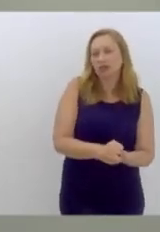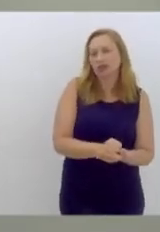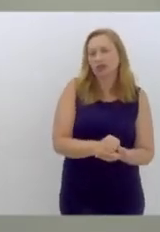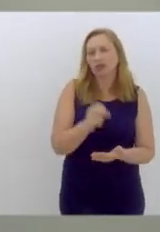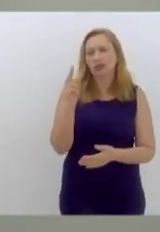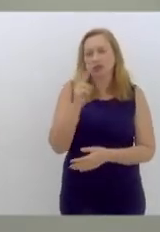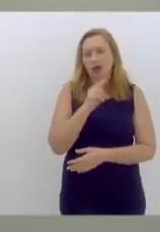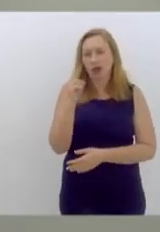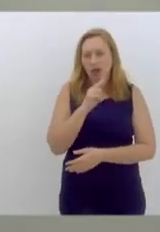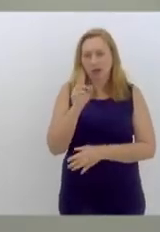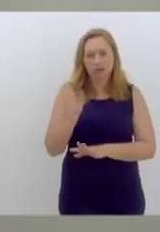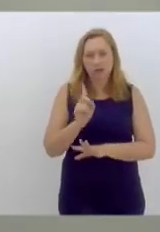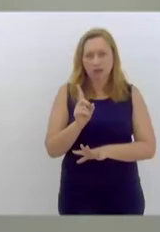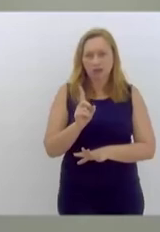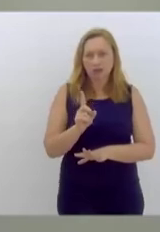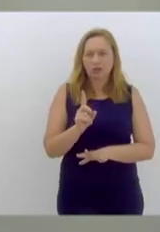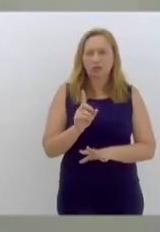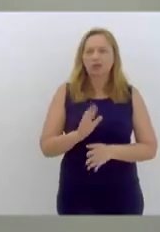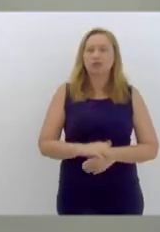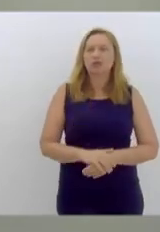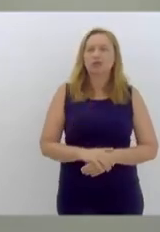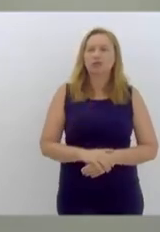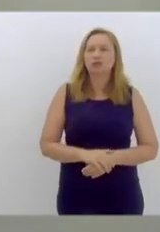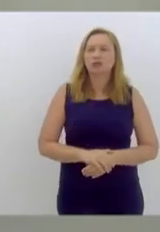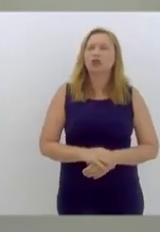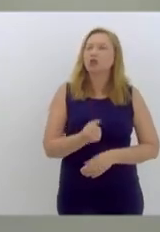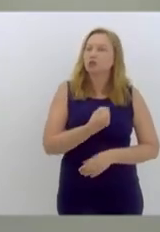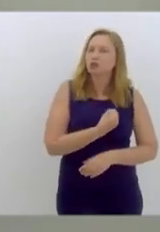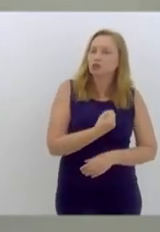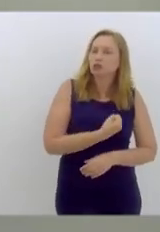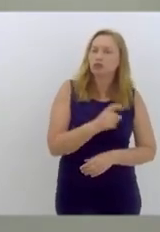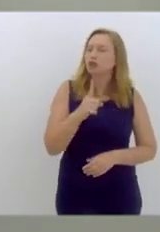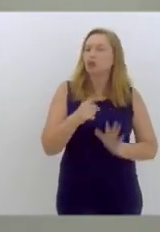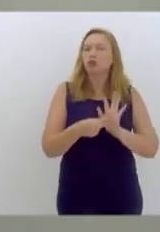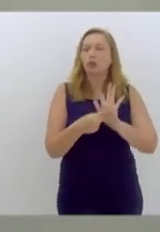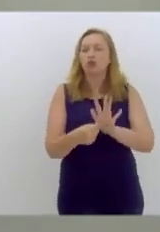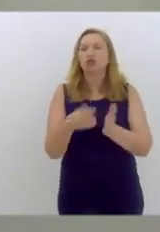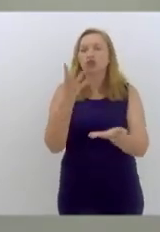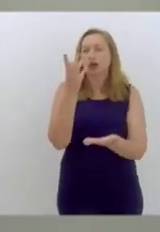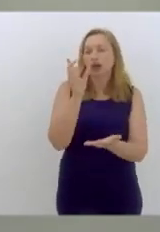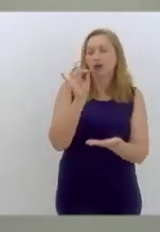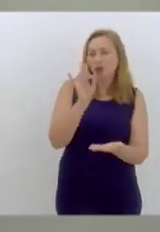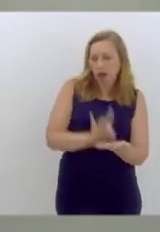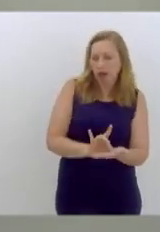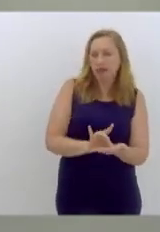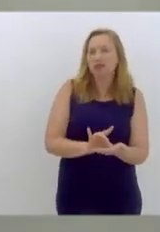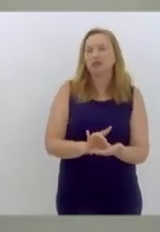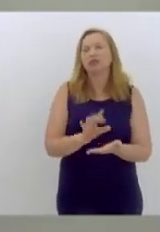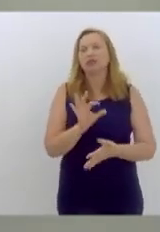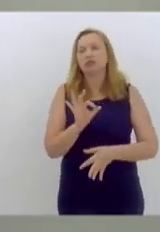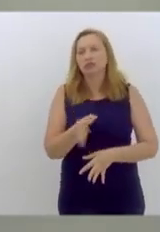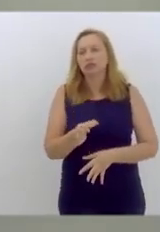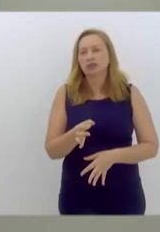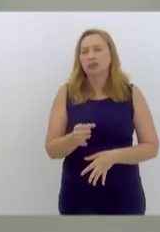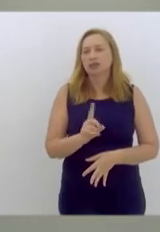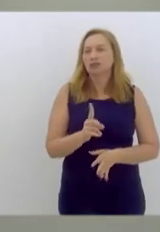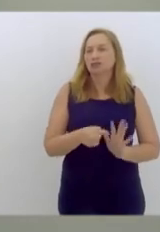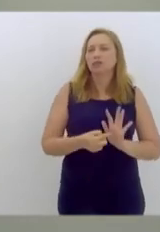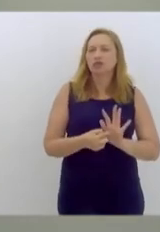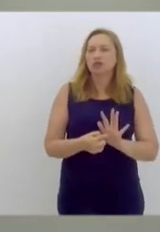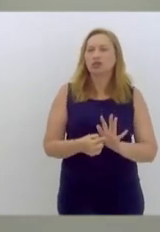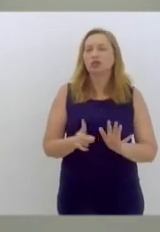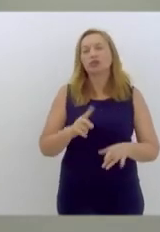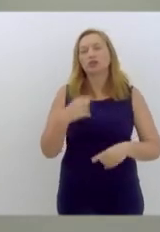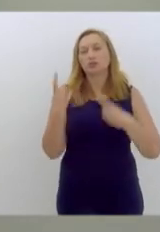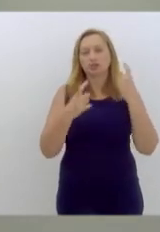Não estou questionando a rematrícula automática, só estou falando que os números não mostram uma realidade, né? Eventualmente não está mostrando a realidade. Então, a